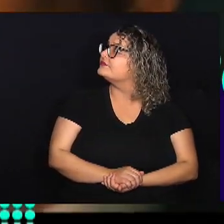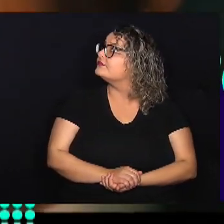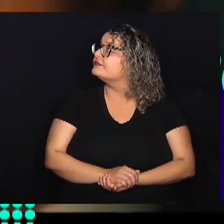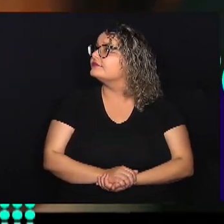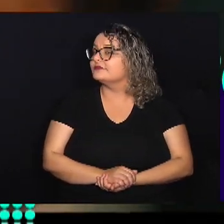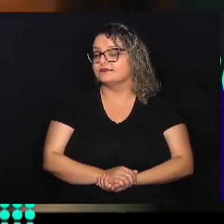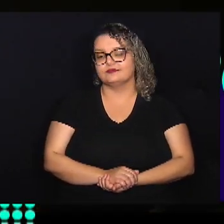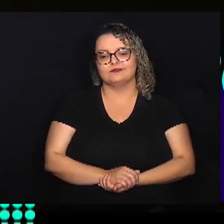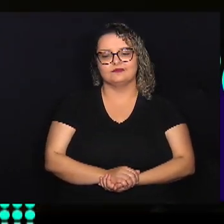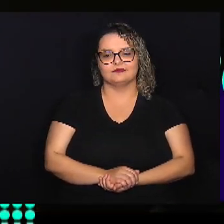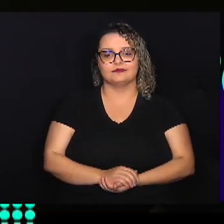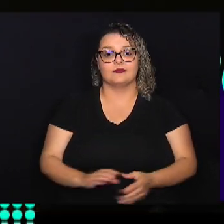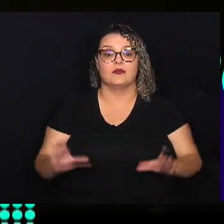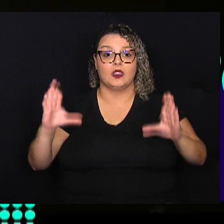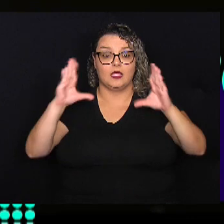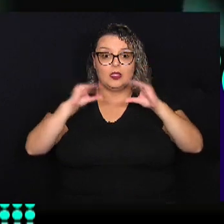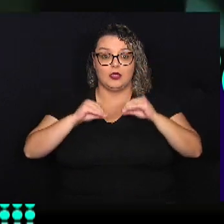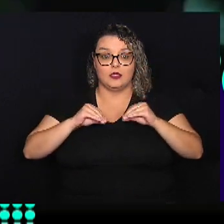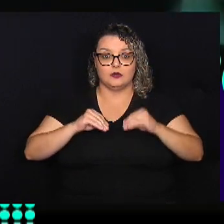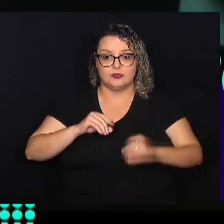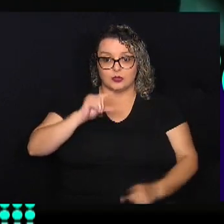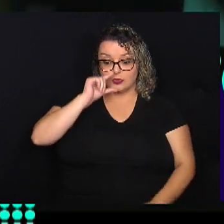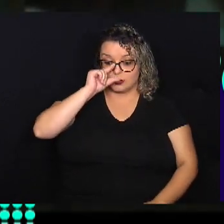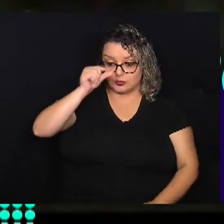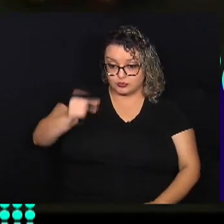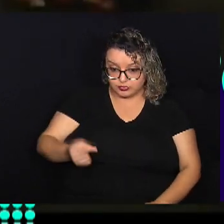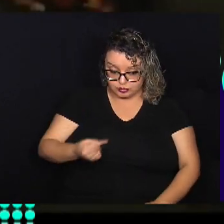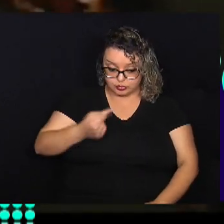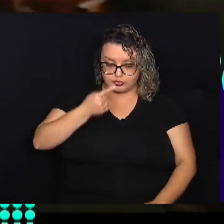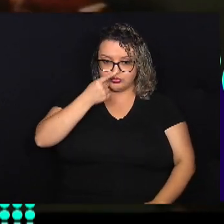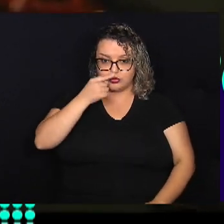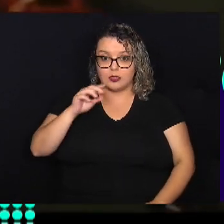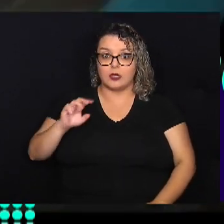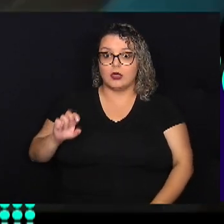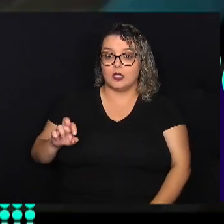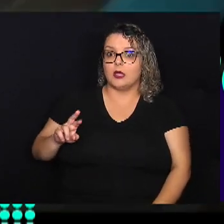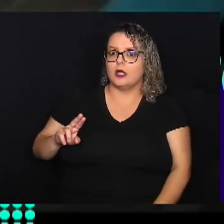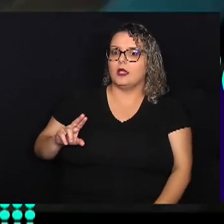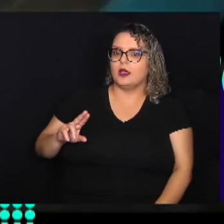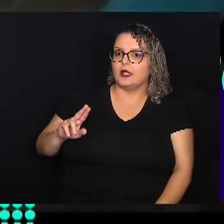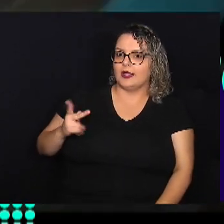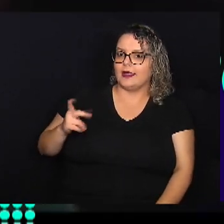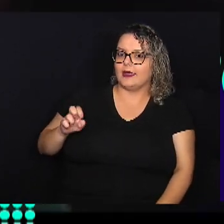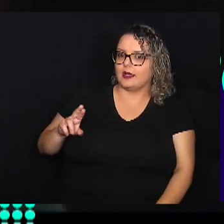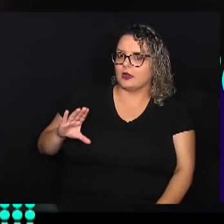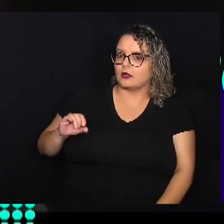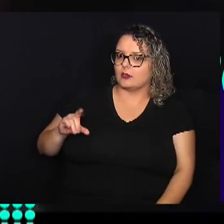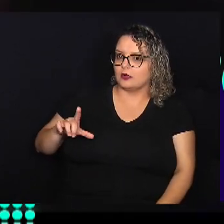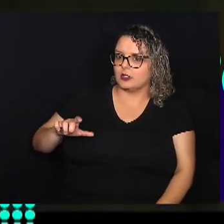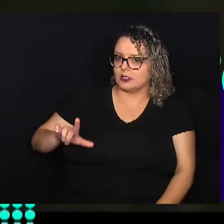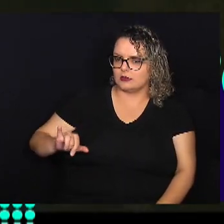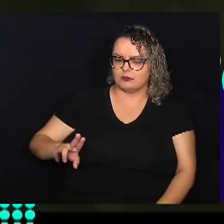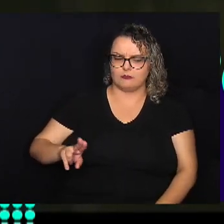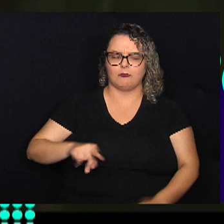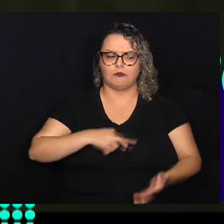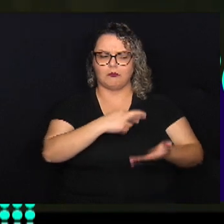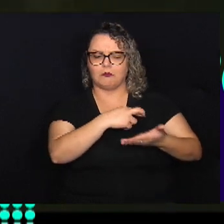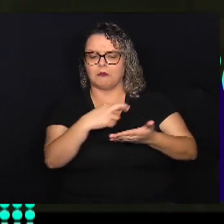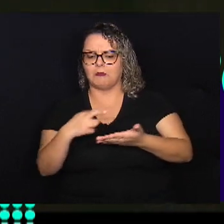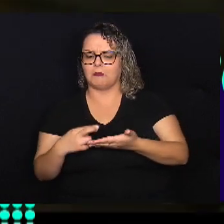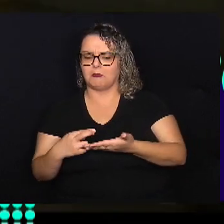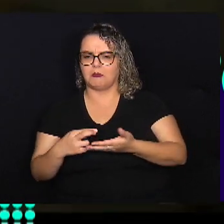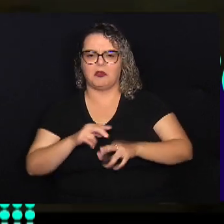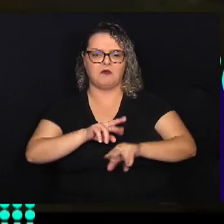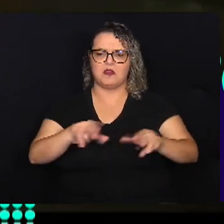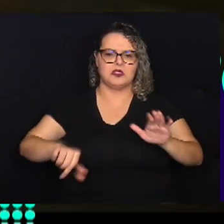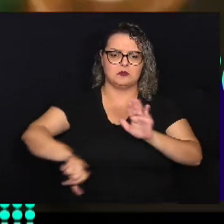A Noite das Bruxas. Hercule Poirot, famoso detetive que já desvendou inúmeros crimes, está aposentado